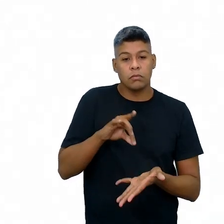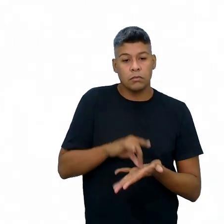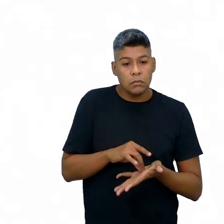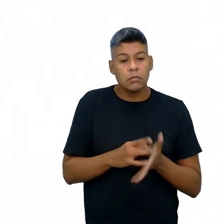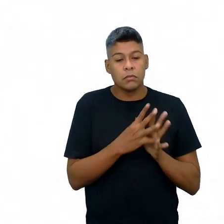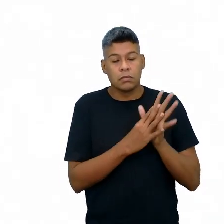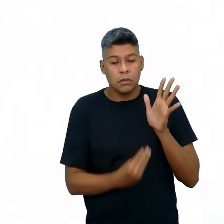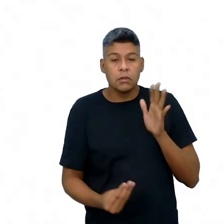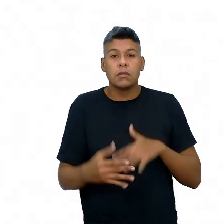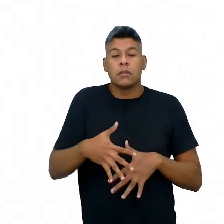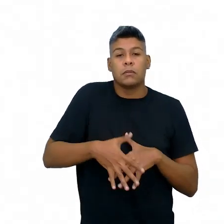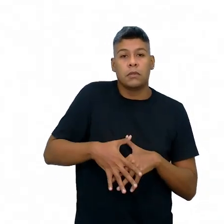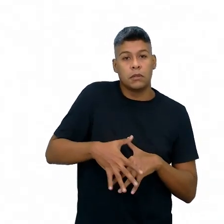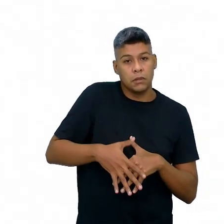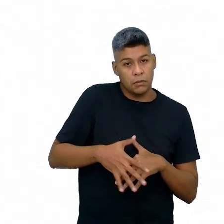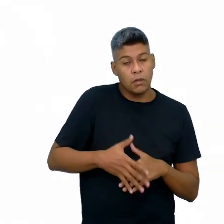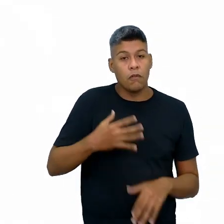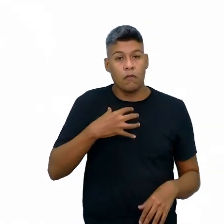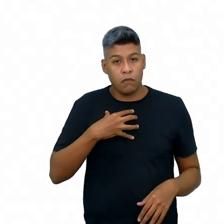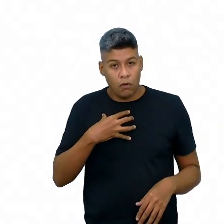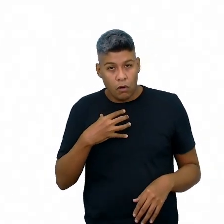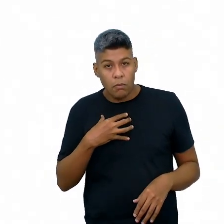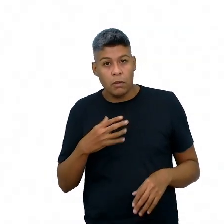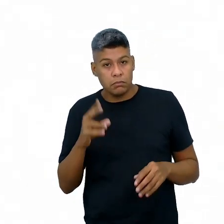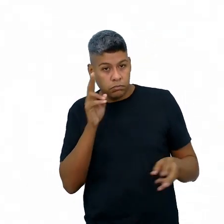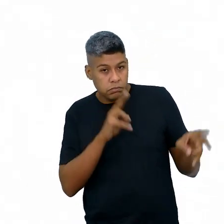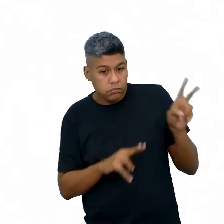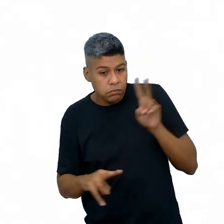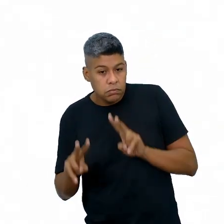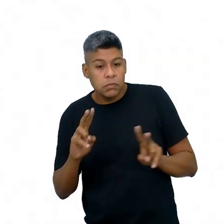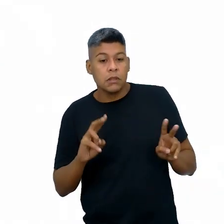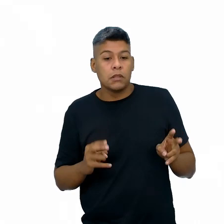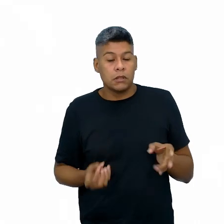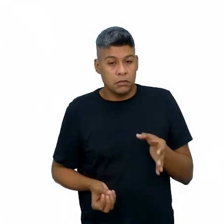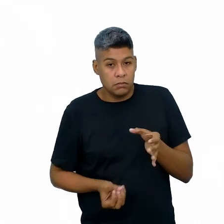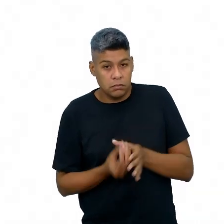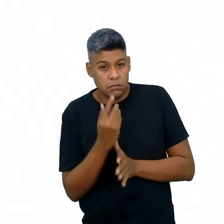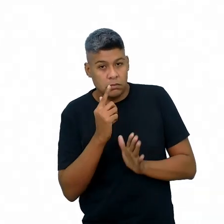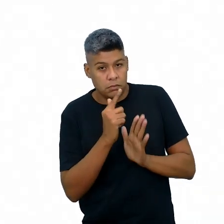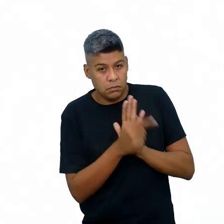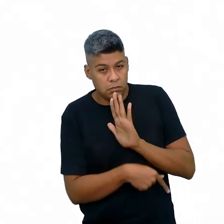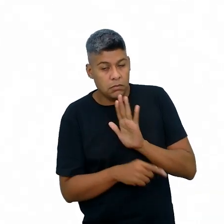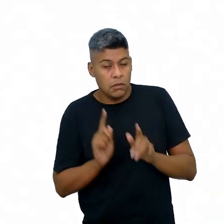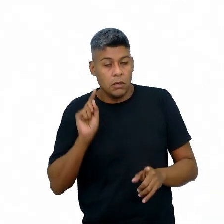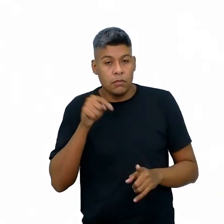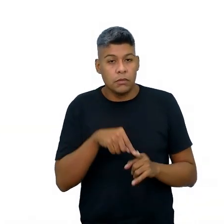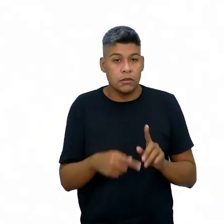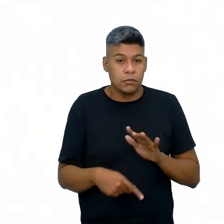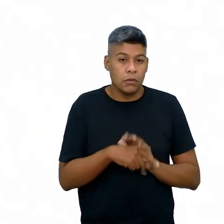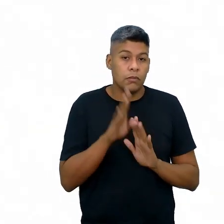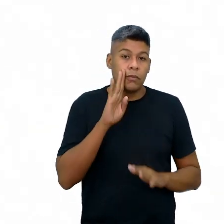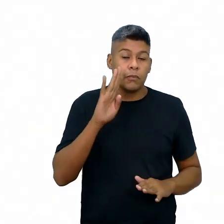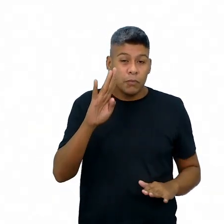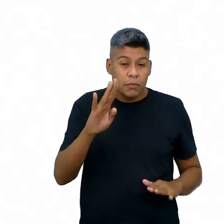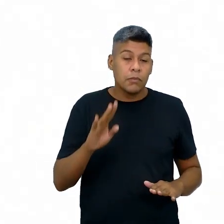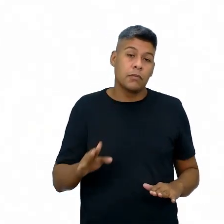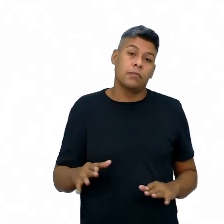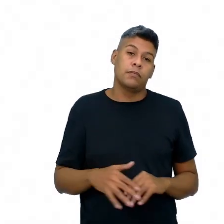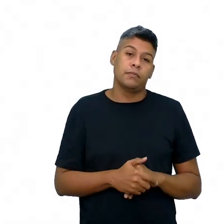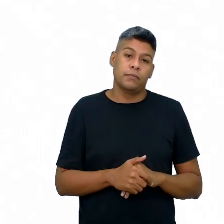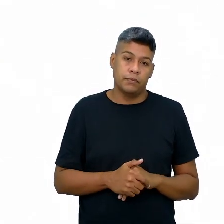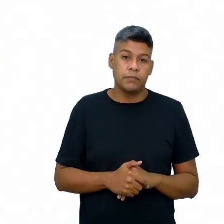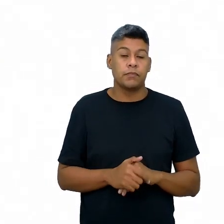modelos matemáticos, uma forma de abstração e generalização com a finalidade de previsão de